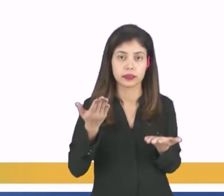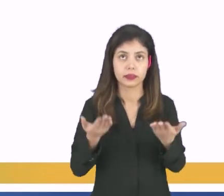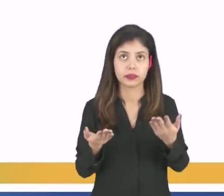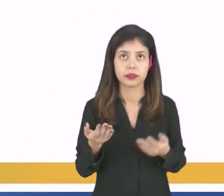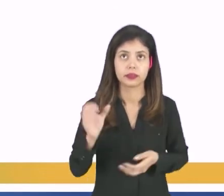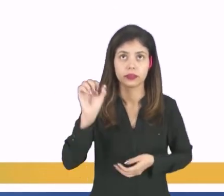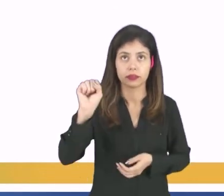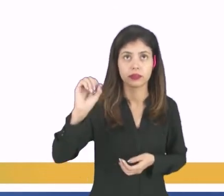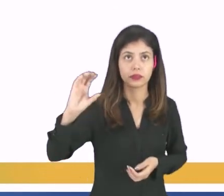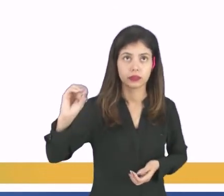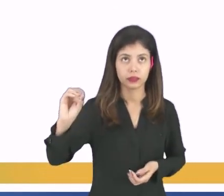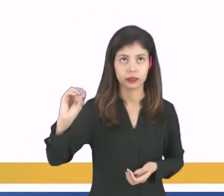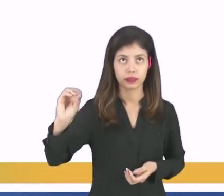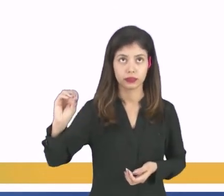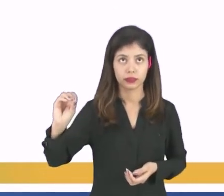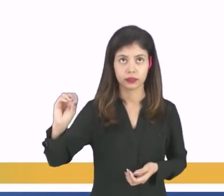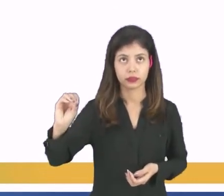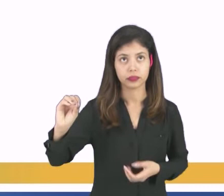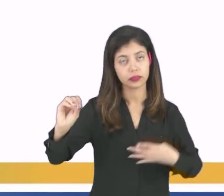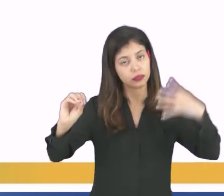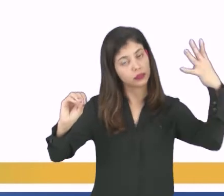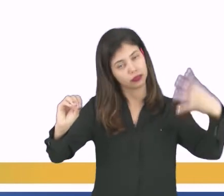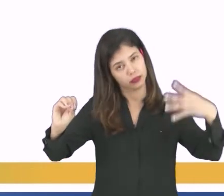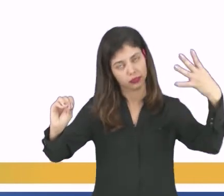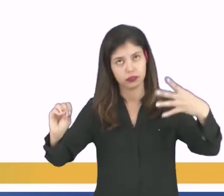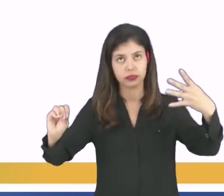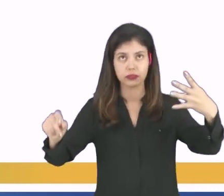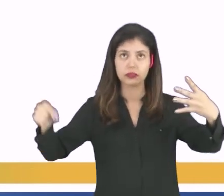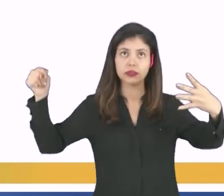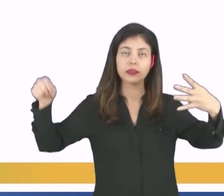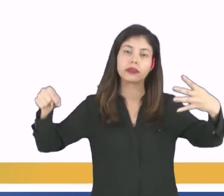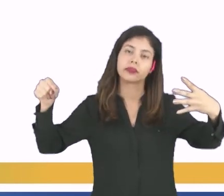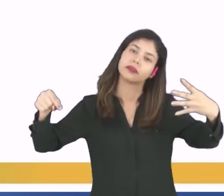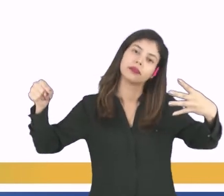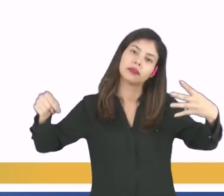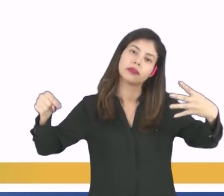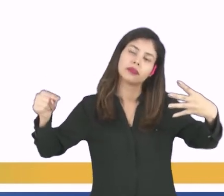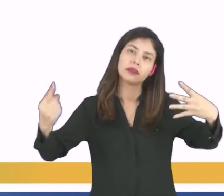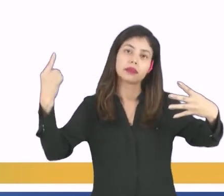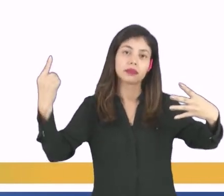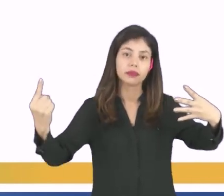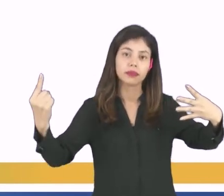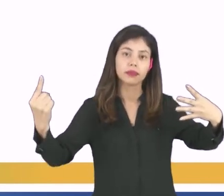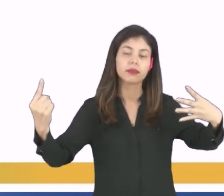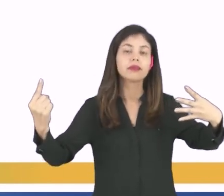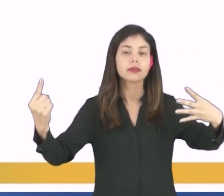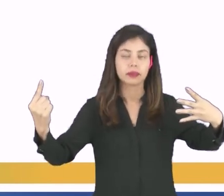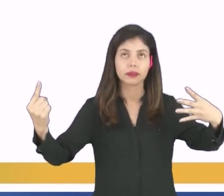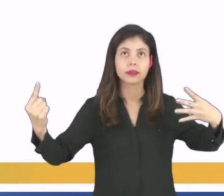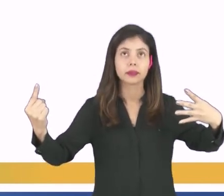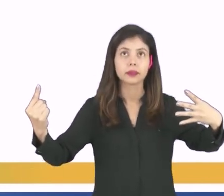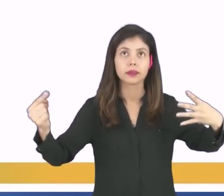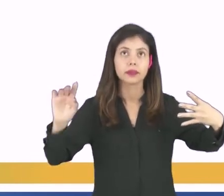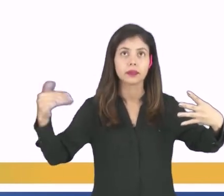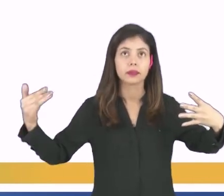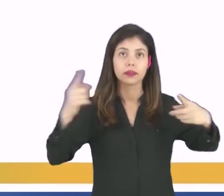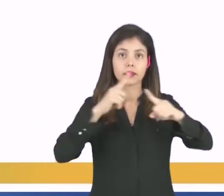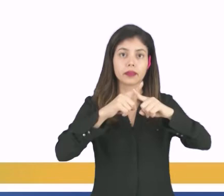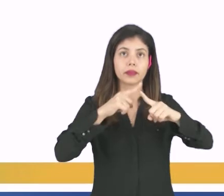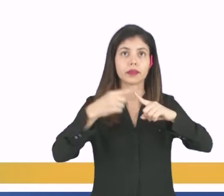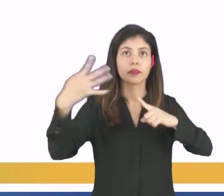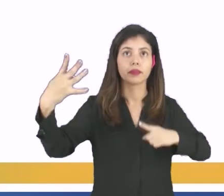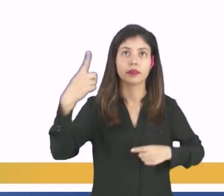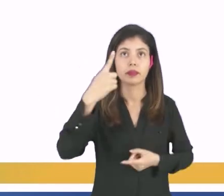balanceando é o enxofre. Aqui, ó, no lado dos reagentes nós temos 4, lado do produto só temos 1. Então, quando a gente